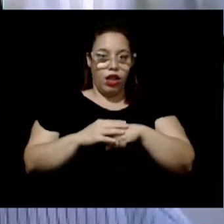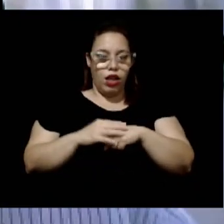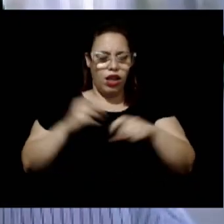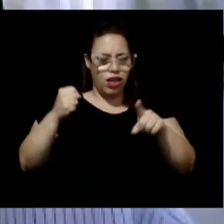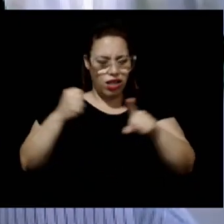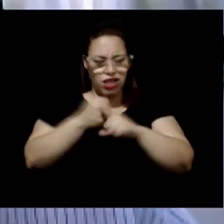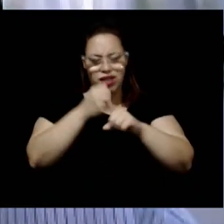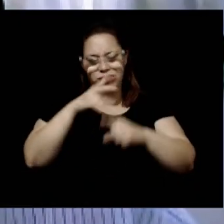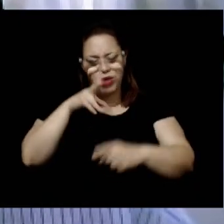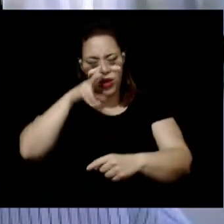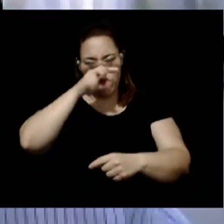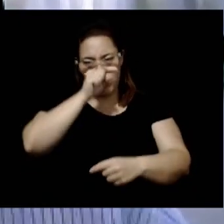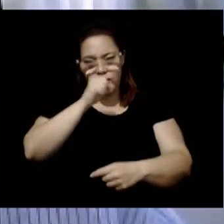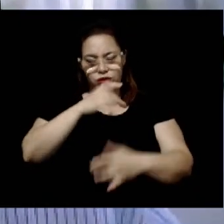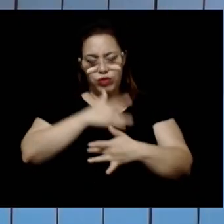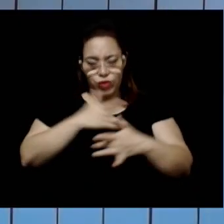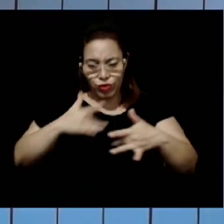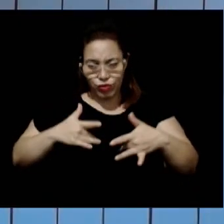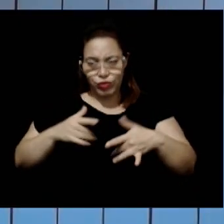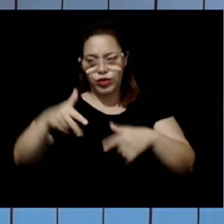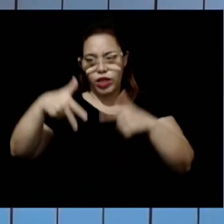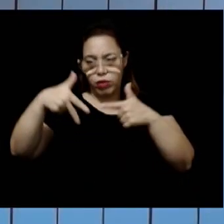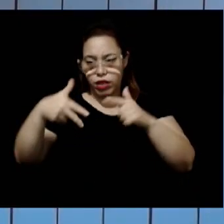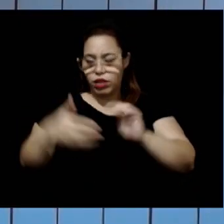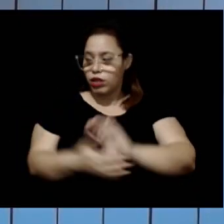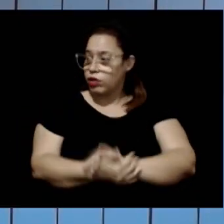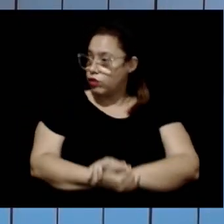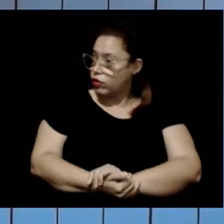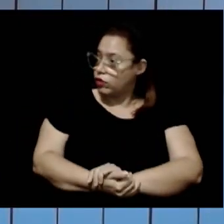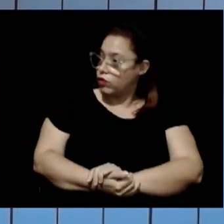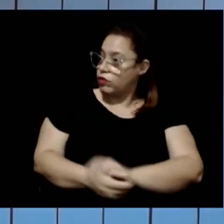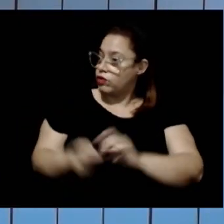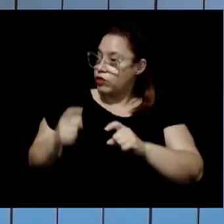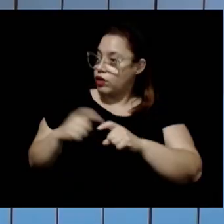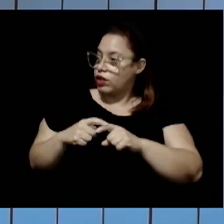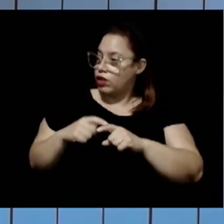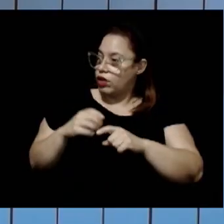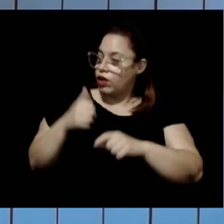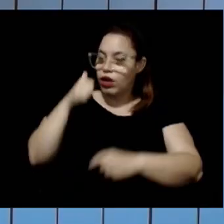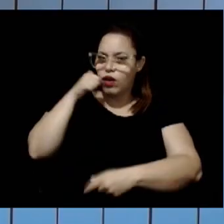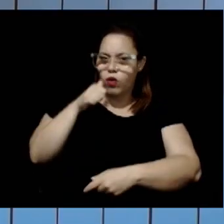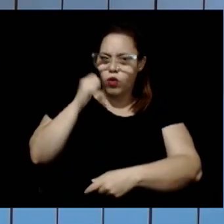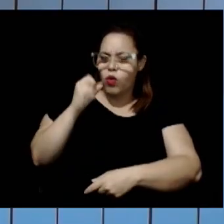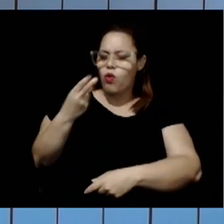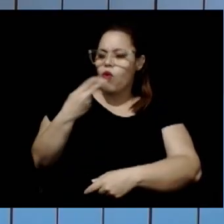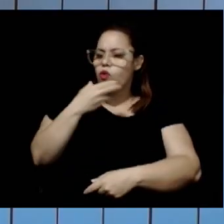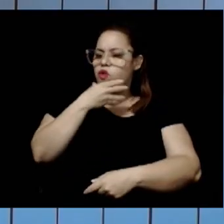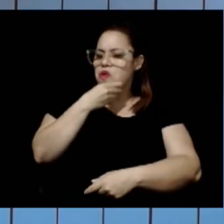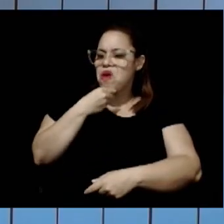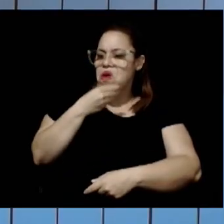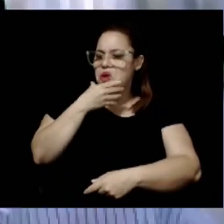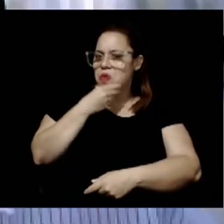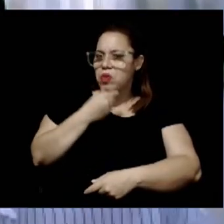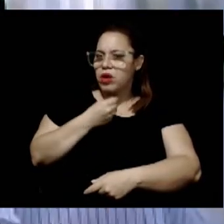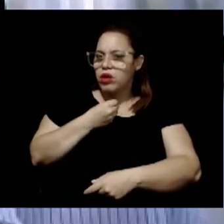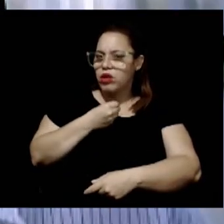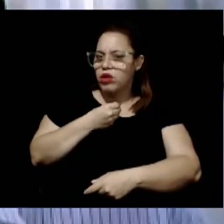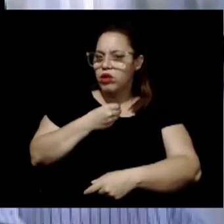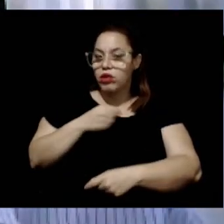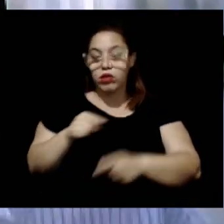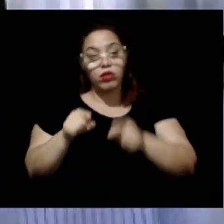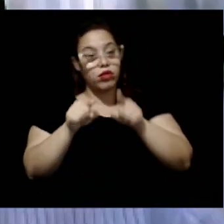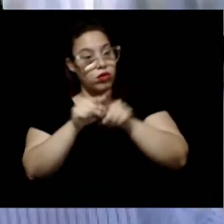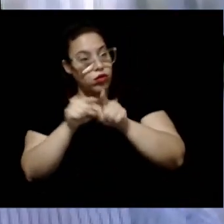na qualidade de vida dos pacientes. Doutora, ela afeta mais as mulheres ou os homens? Também é um predomínio